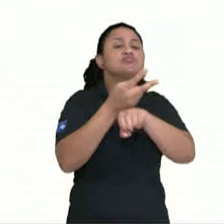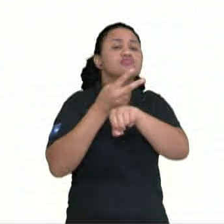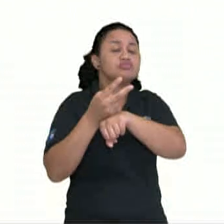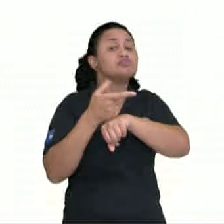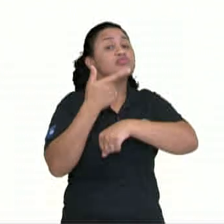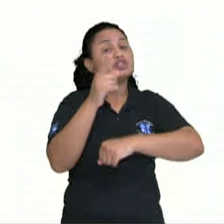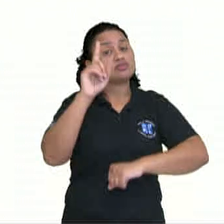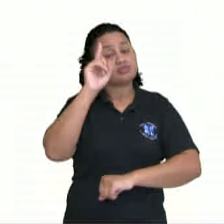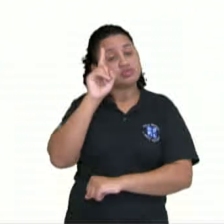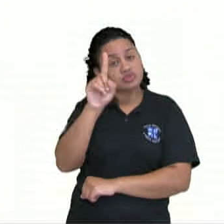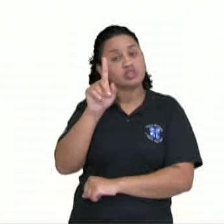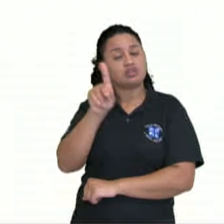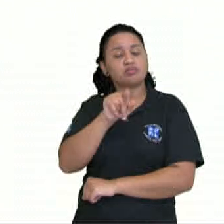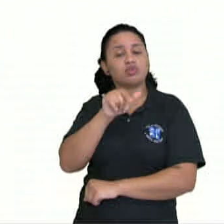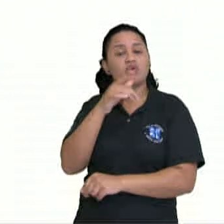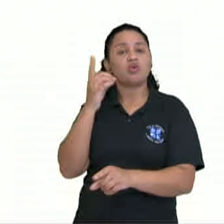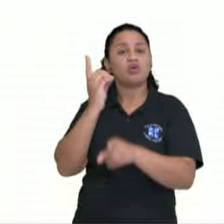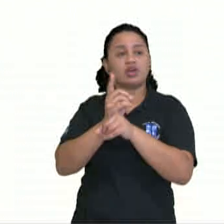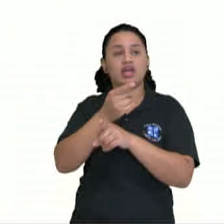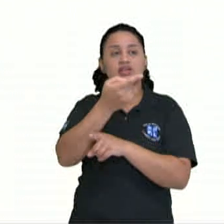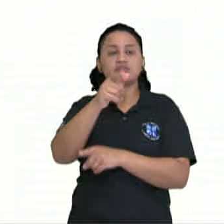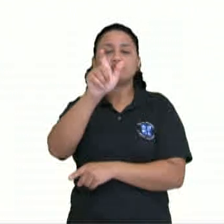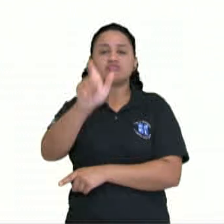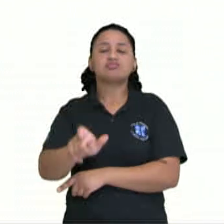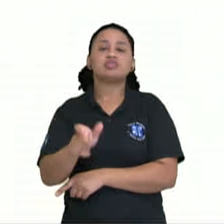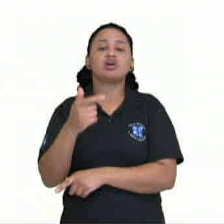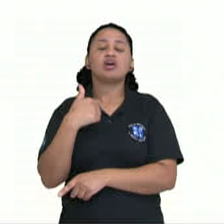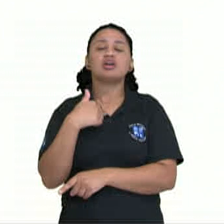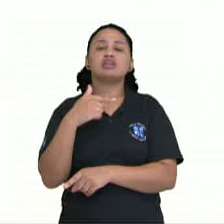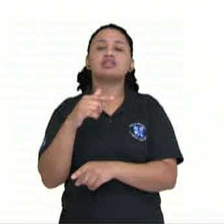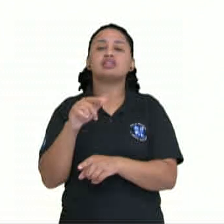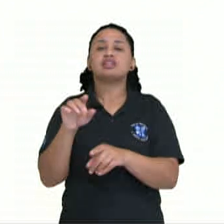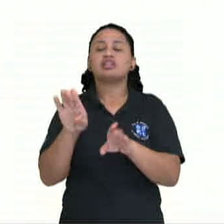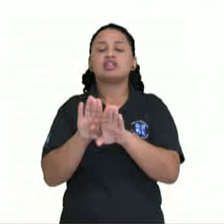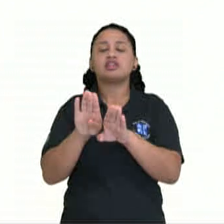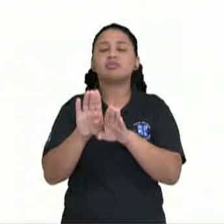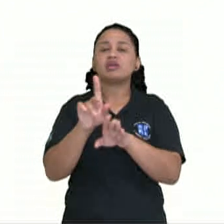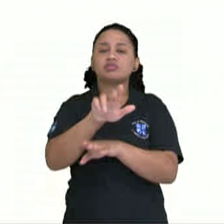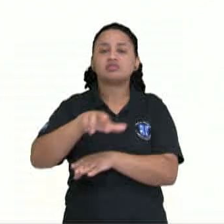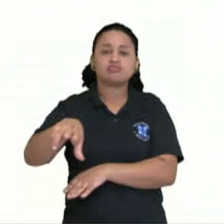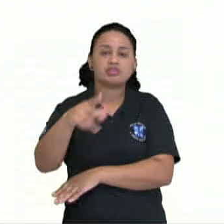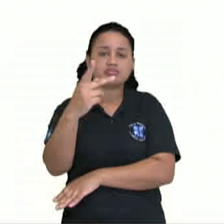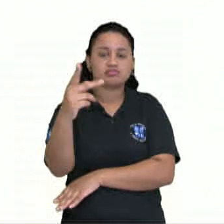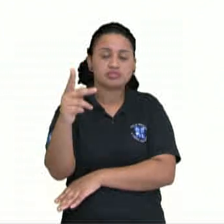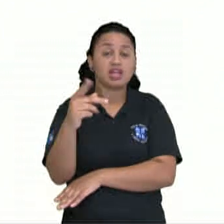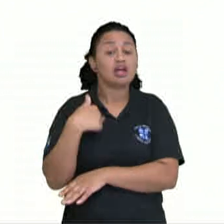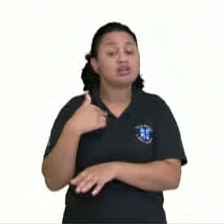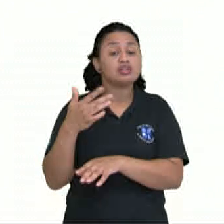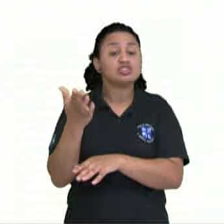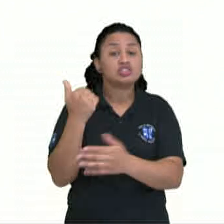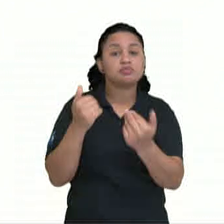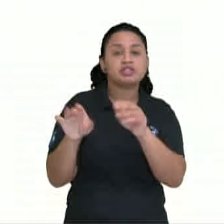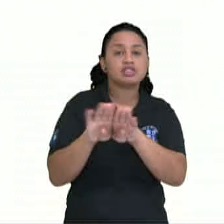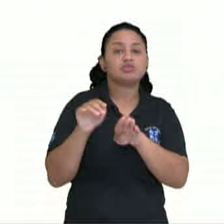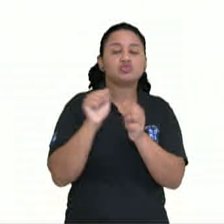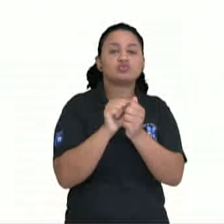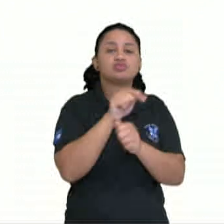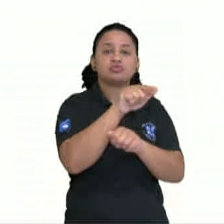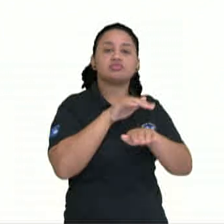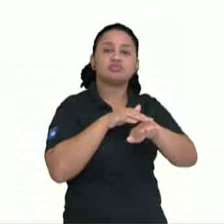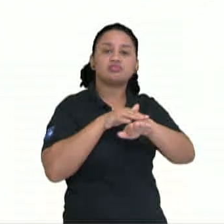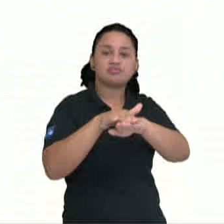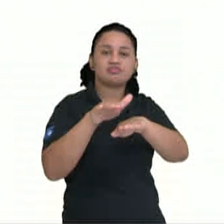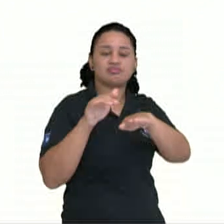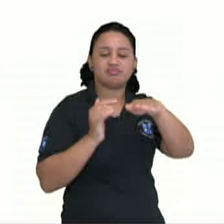dia, professor conhece Dora e seu irmão Zé Fuinha e os leva até o Trapiche, o